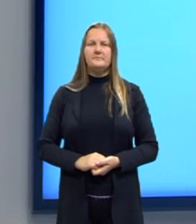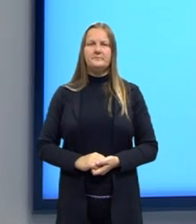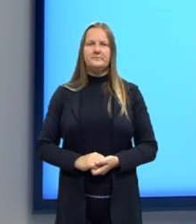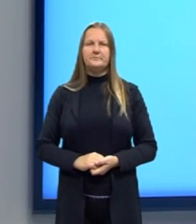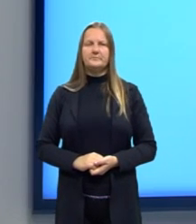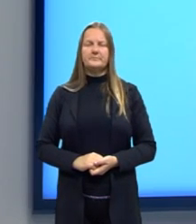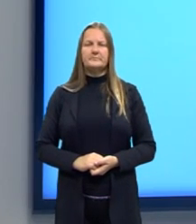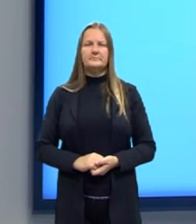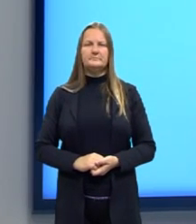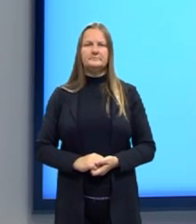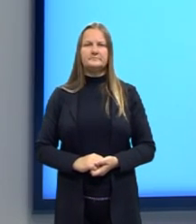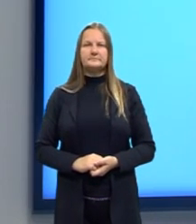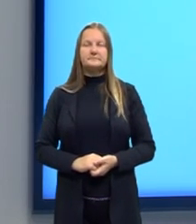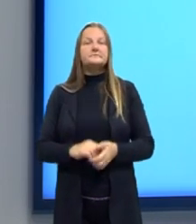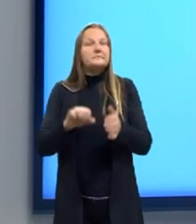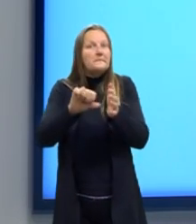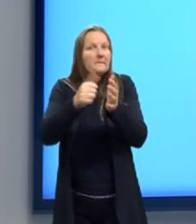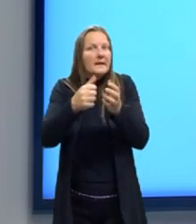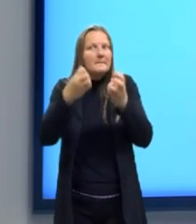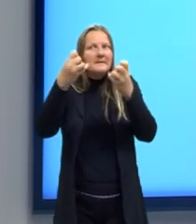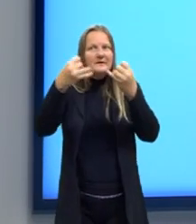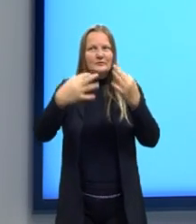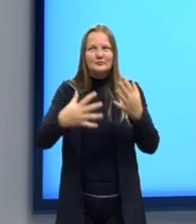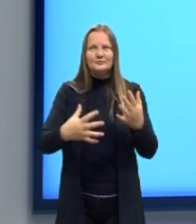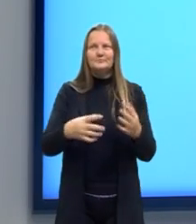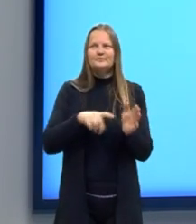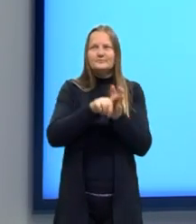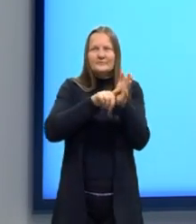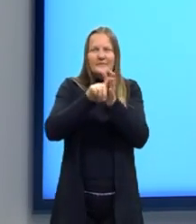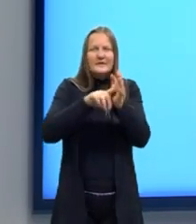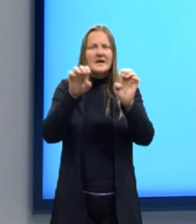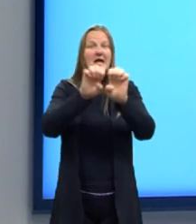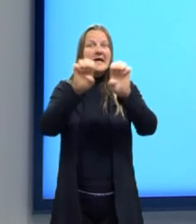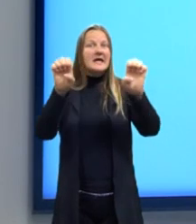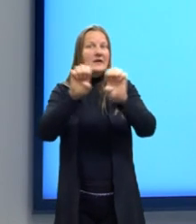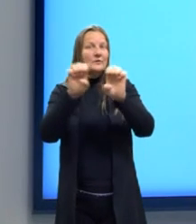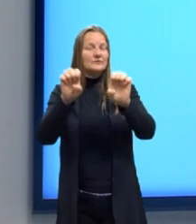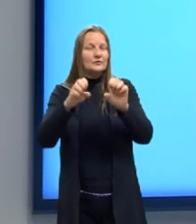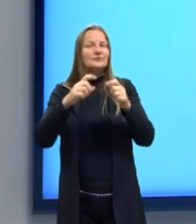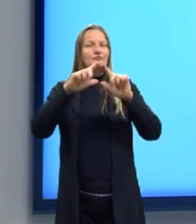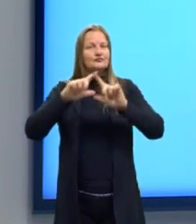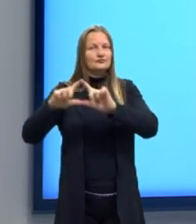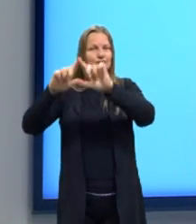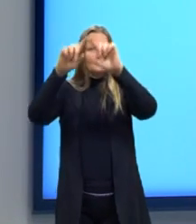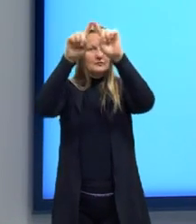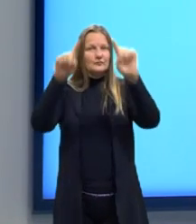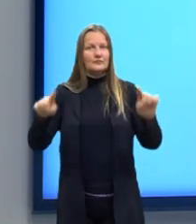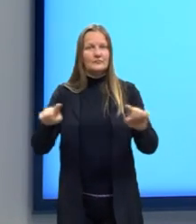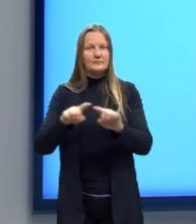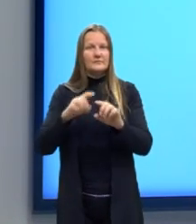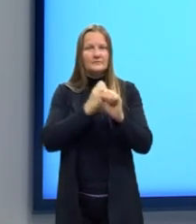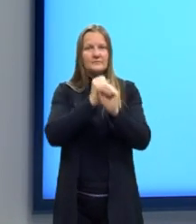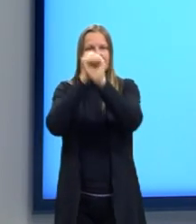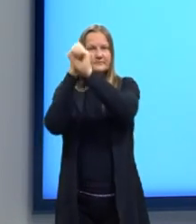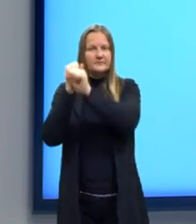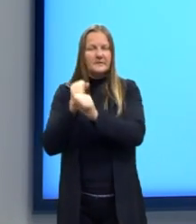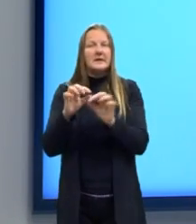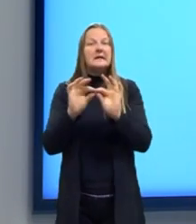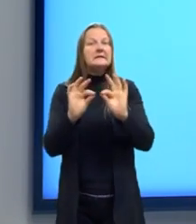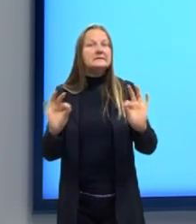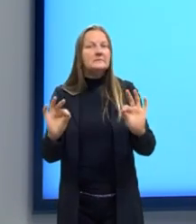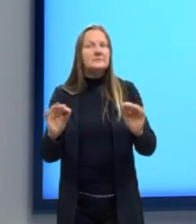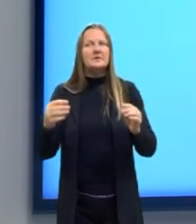primeiro nós vamos dar uma breve analisada nas equações trigonométricas então elas vão desde as mais simples